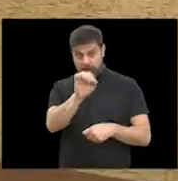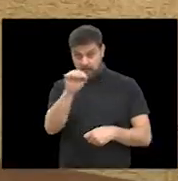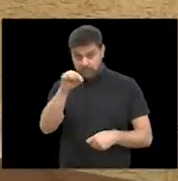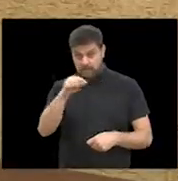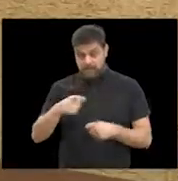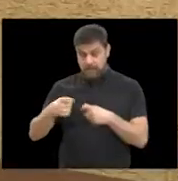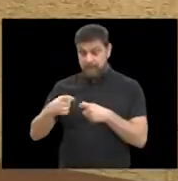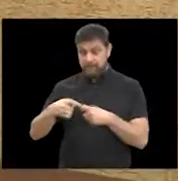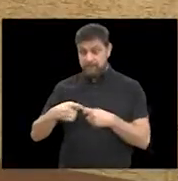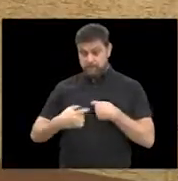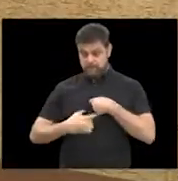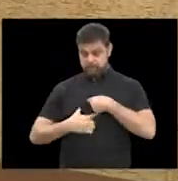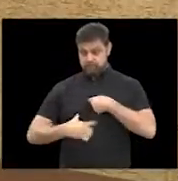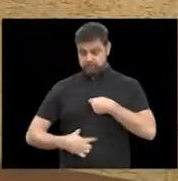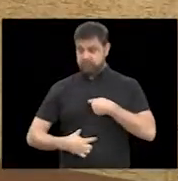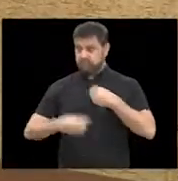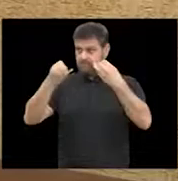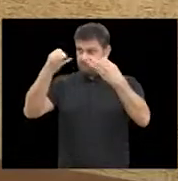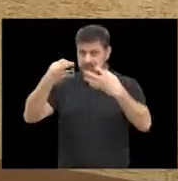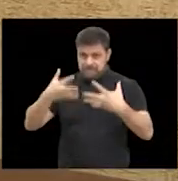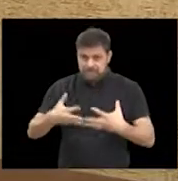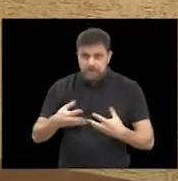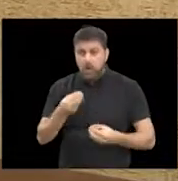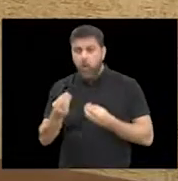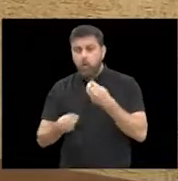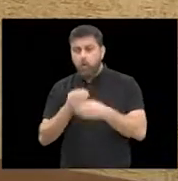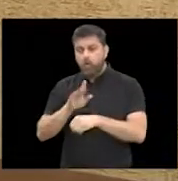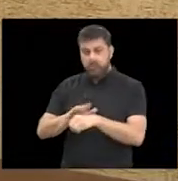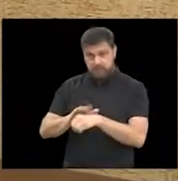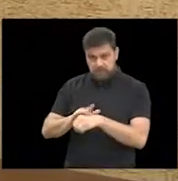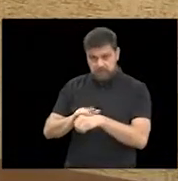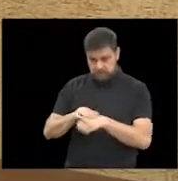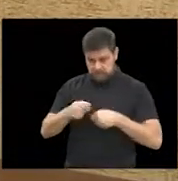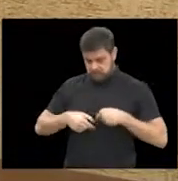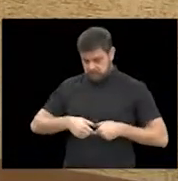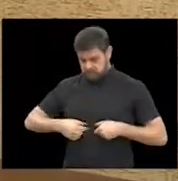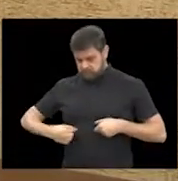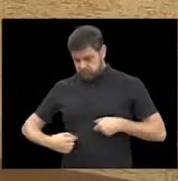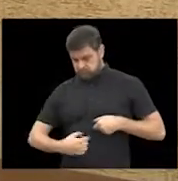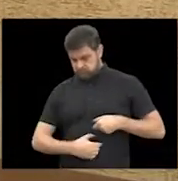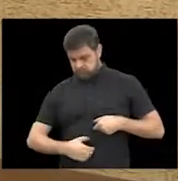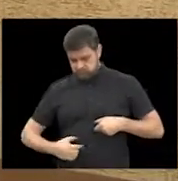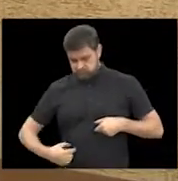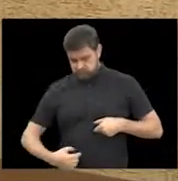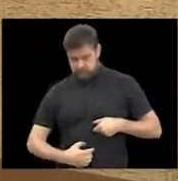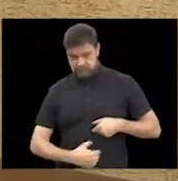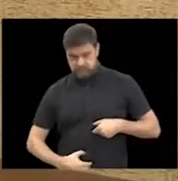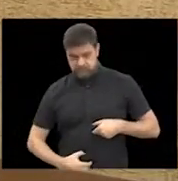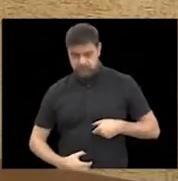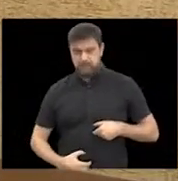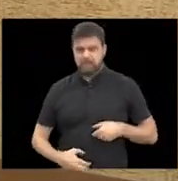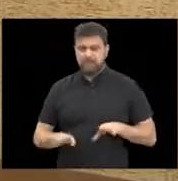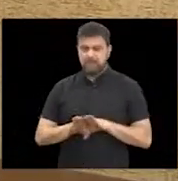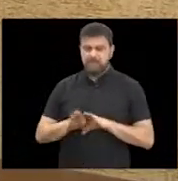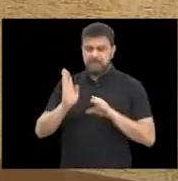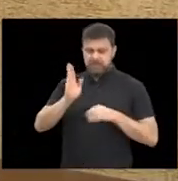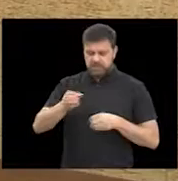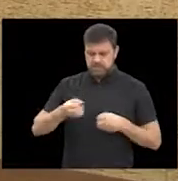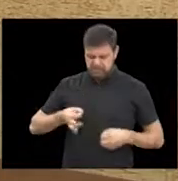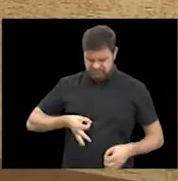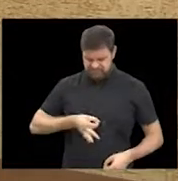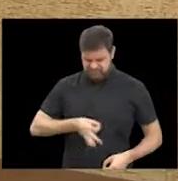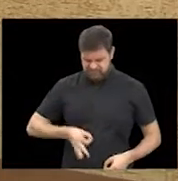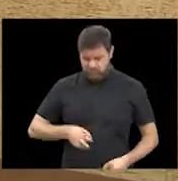gastroenterologista, falando um pouco sobre as doenças do aparelho digestório. Doutora, a gente está falando de úlcera desde o